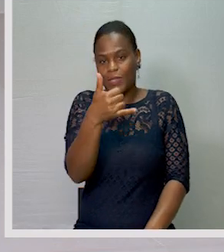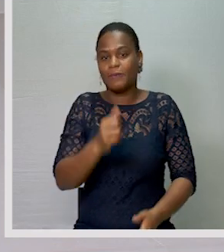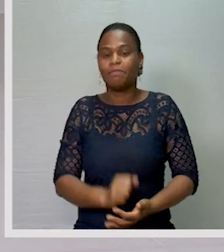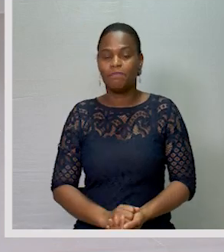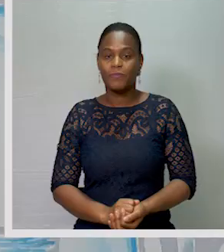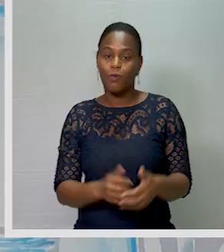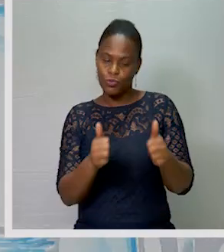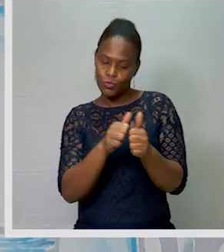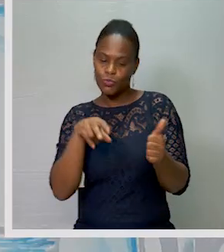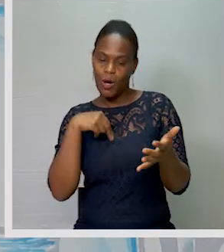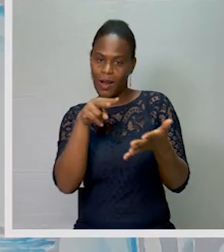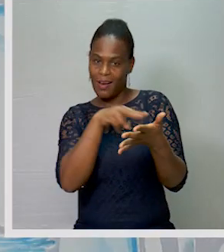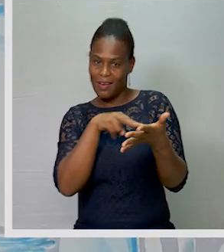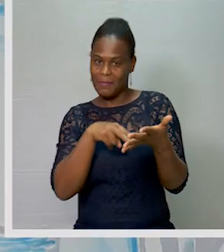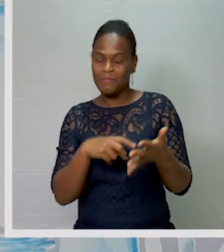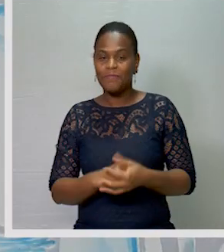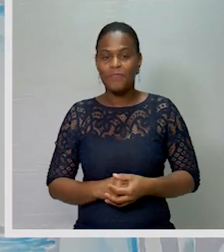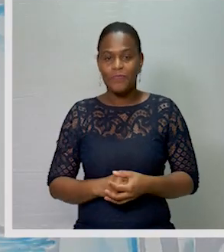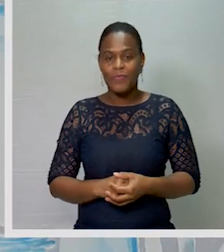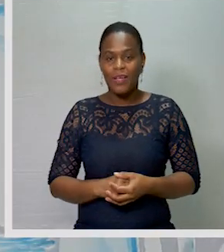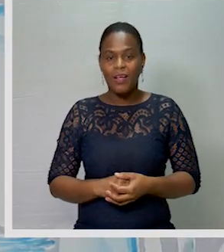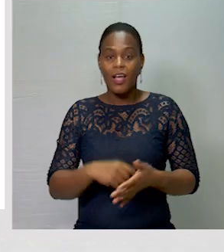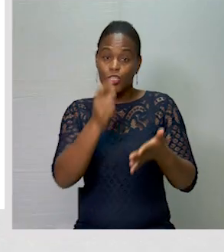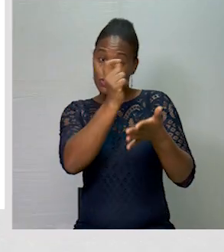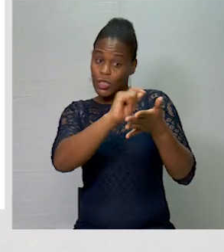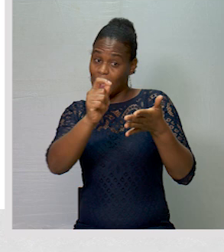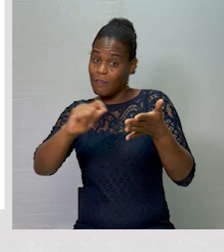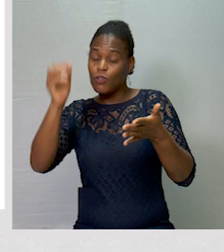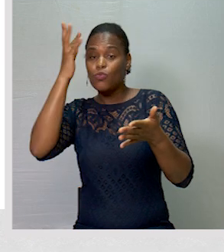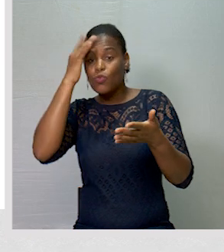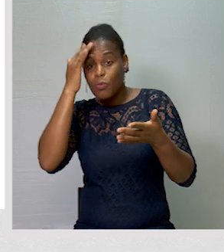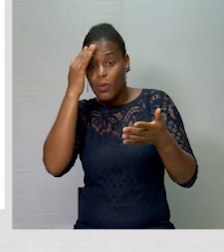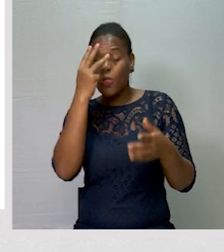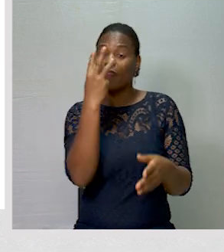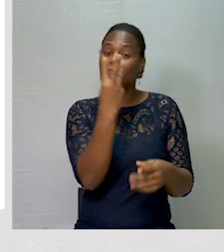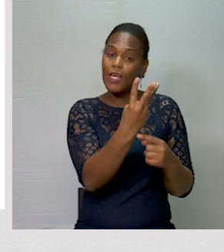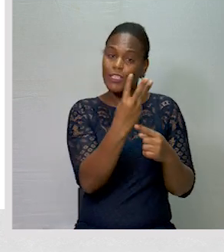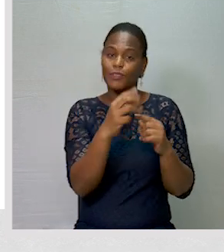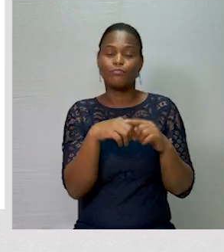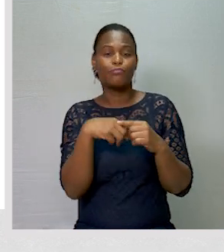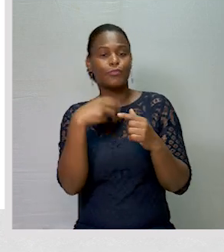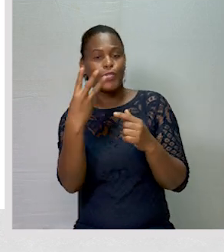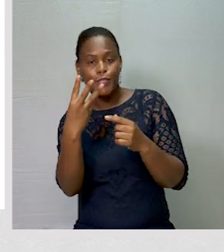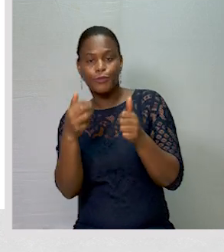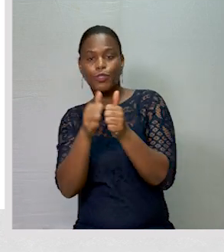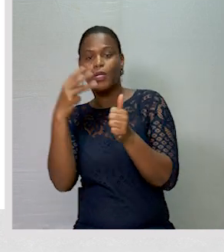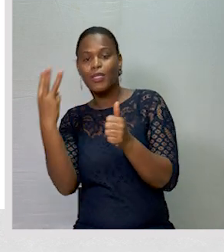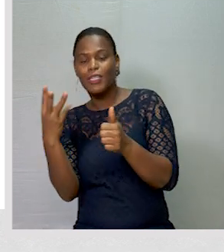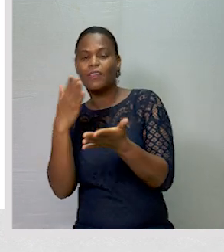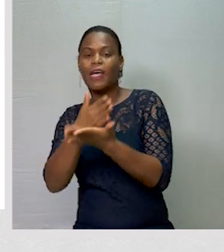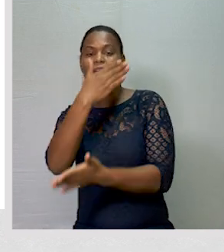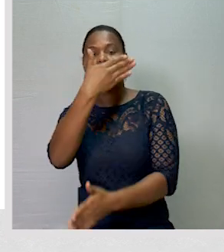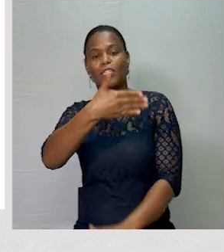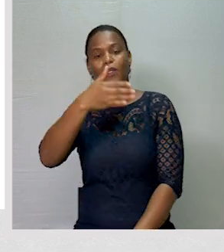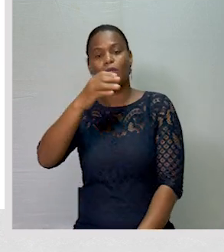2. Leiam comigo. Escrevam os números de 3 em 3 até